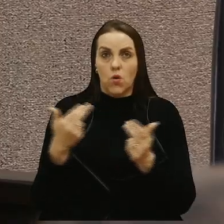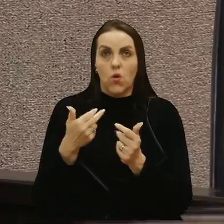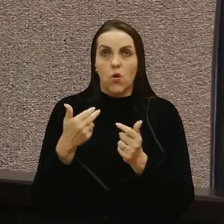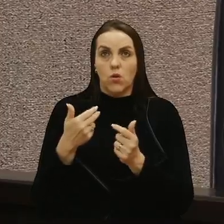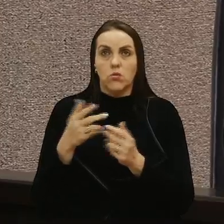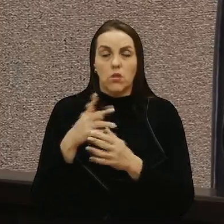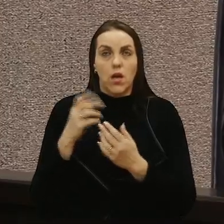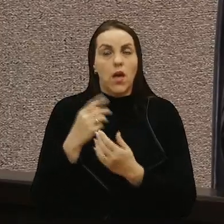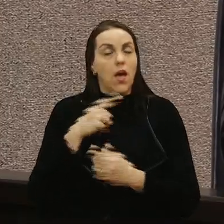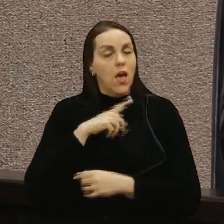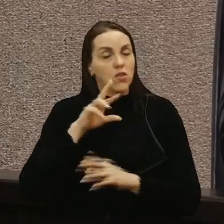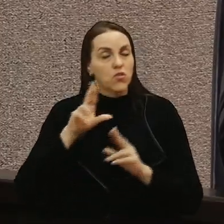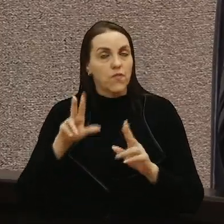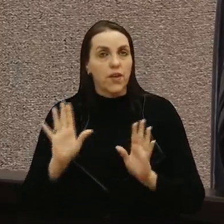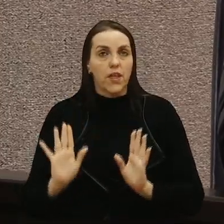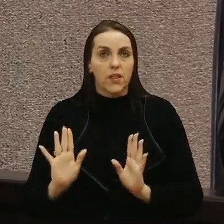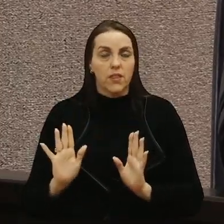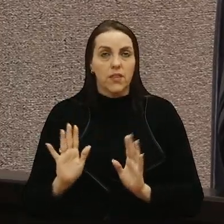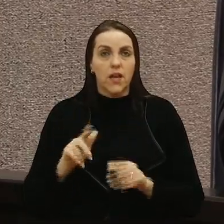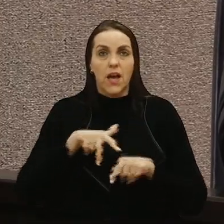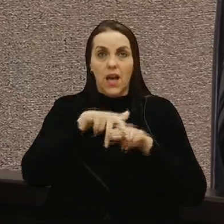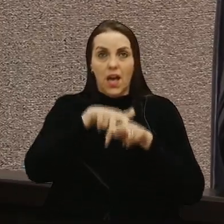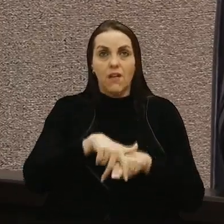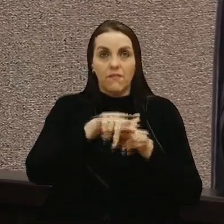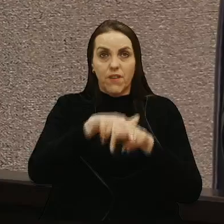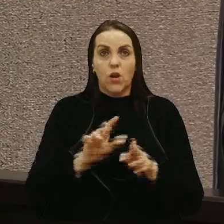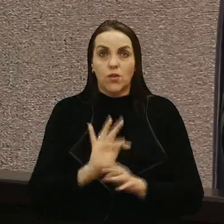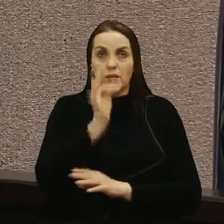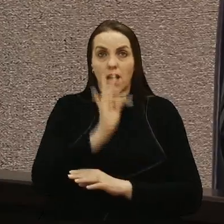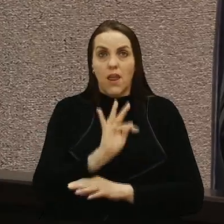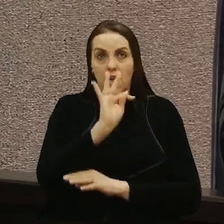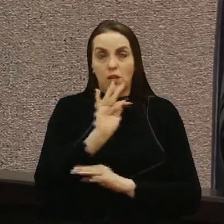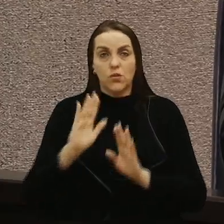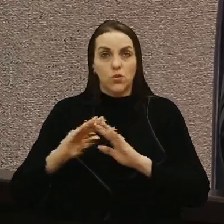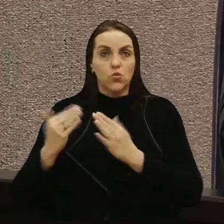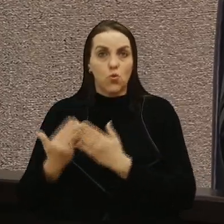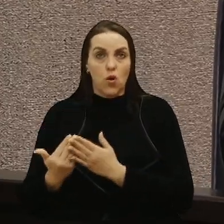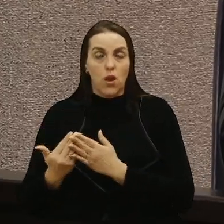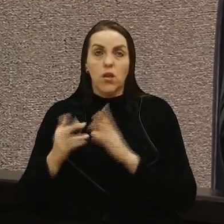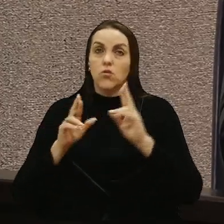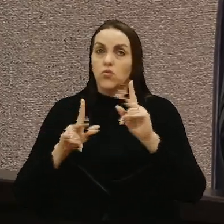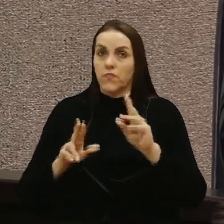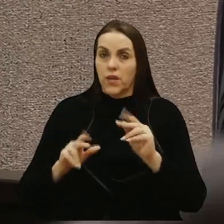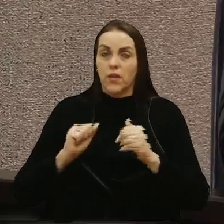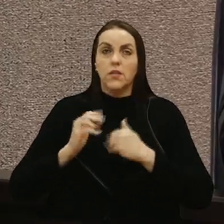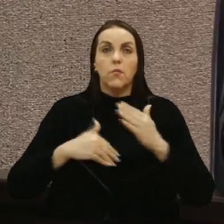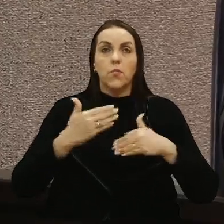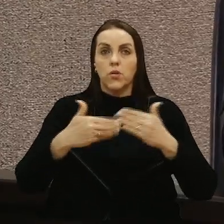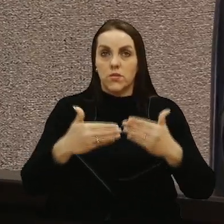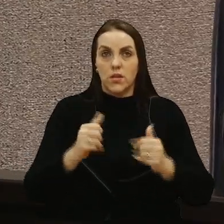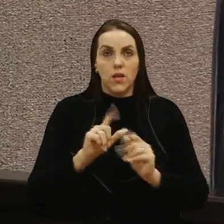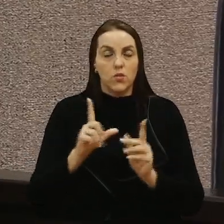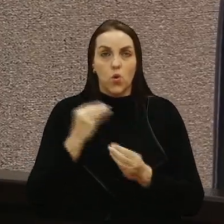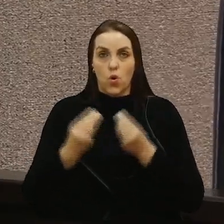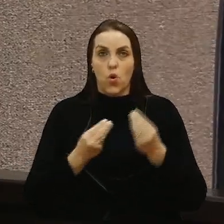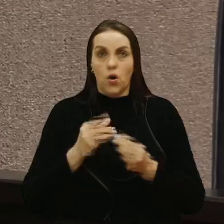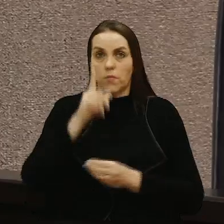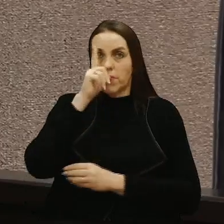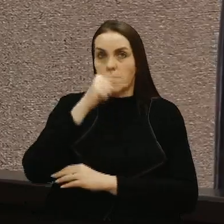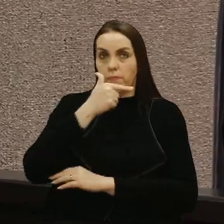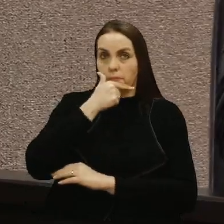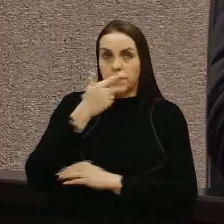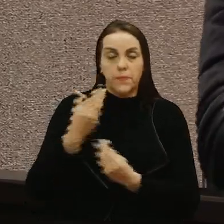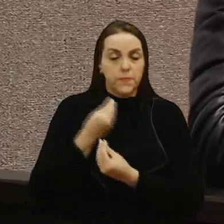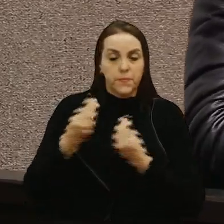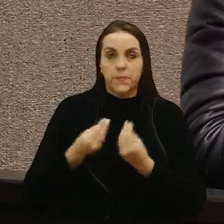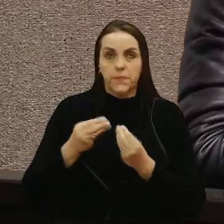sexualização. Colocar o cavalo taradão na escola é diferente de ir lá ensinar o processo o aparelho reprodutor em sala de aula.